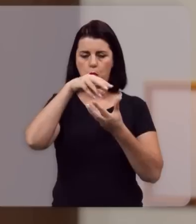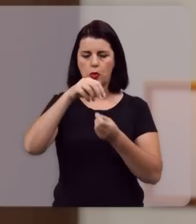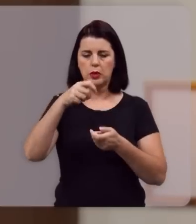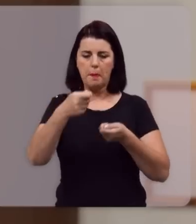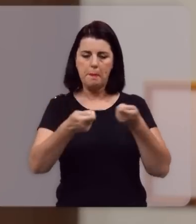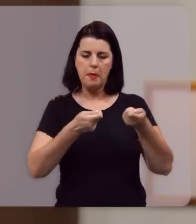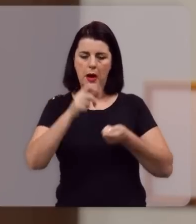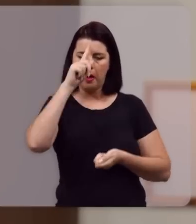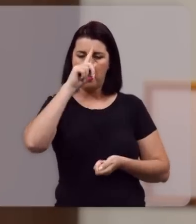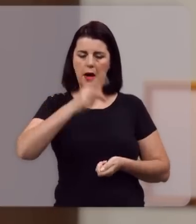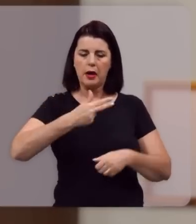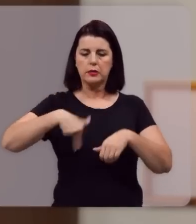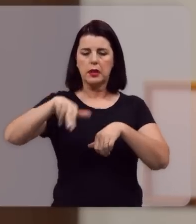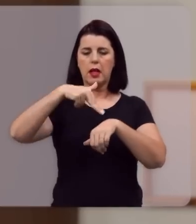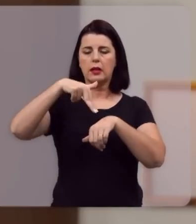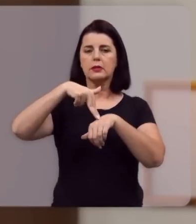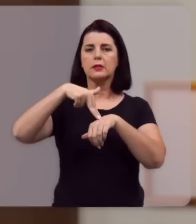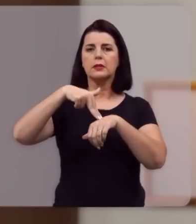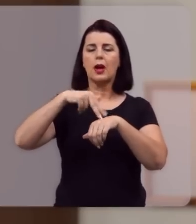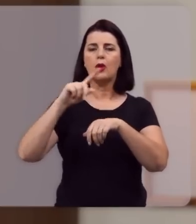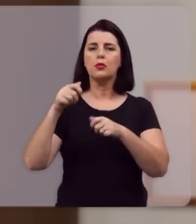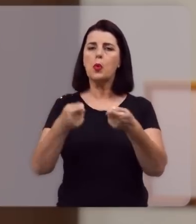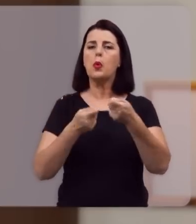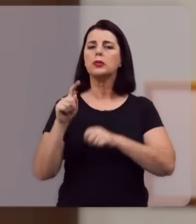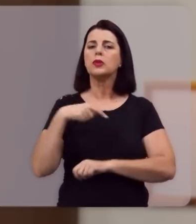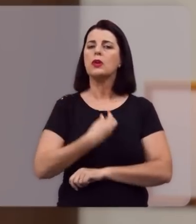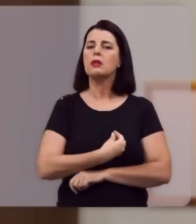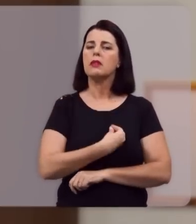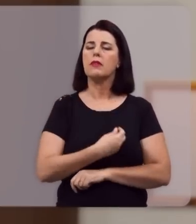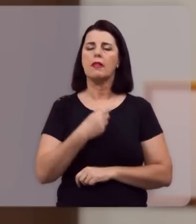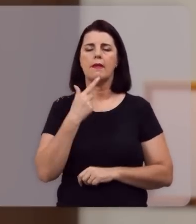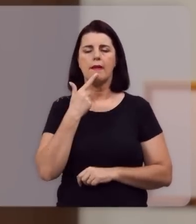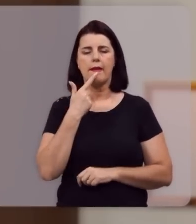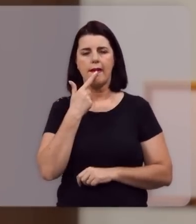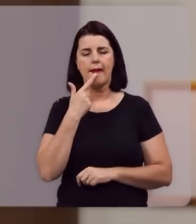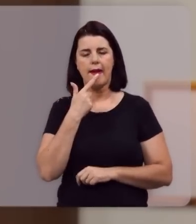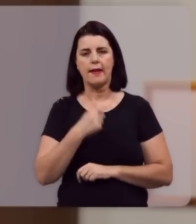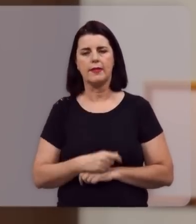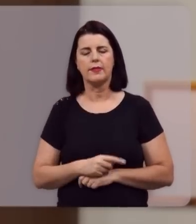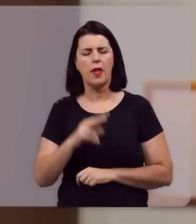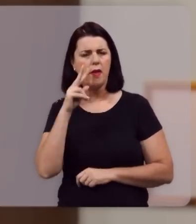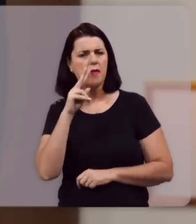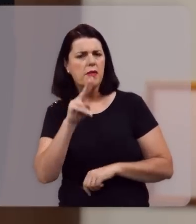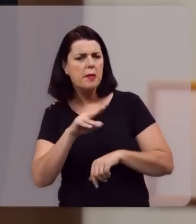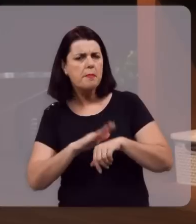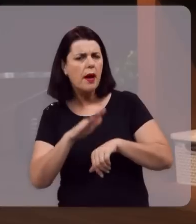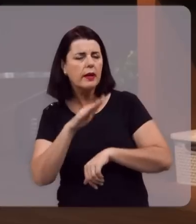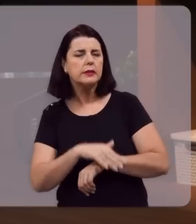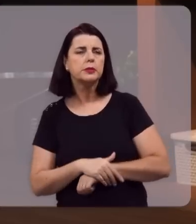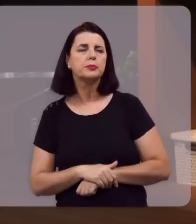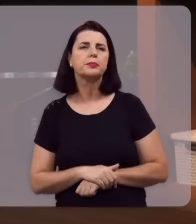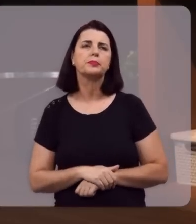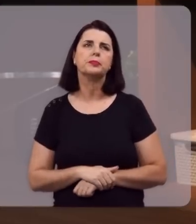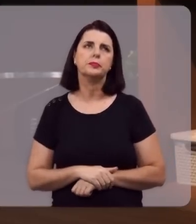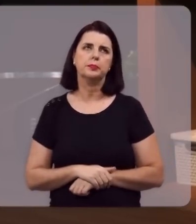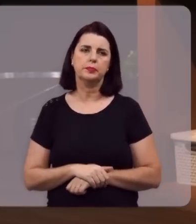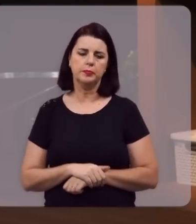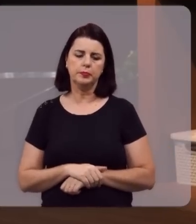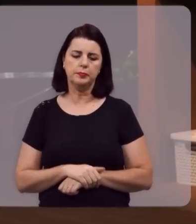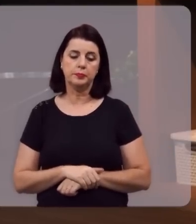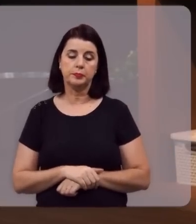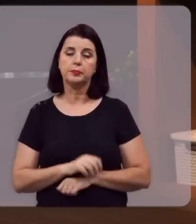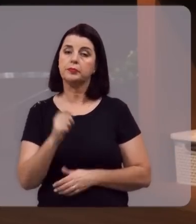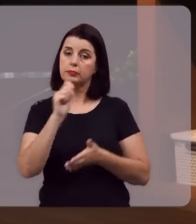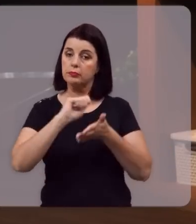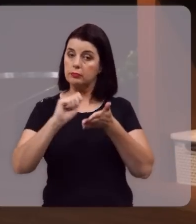ele dirige as nações, de onde ele controla a nossa vida. Mas veja mais,